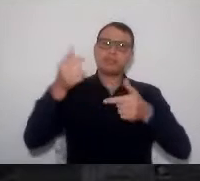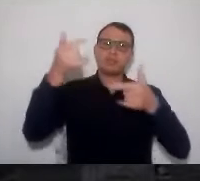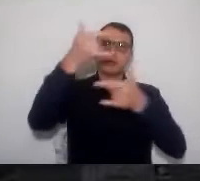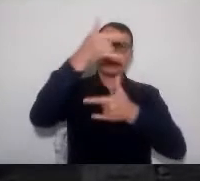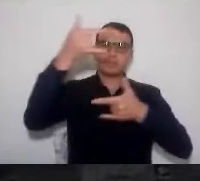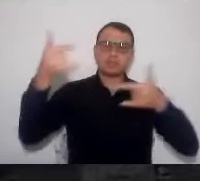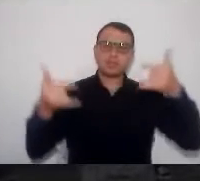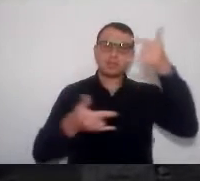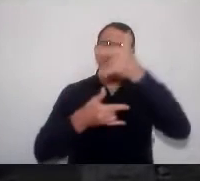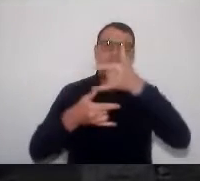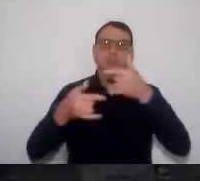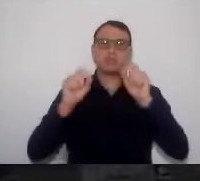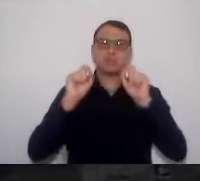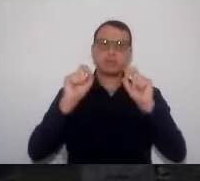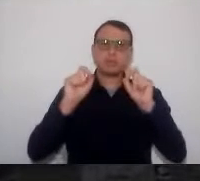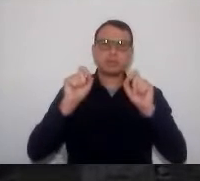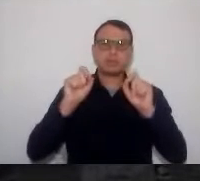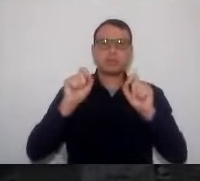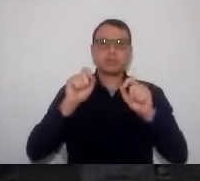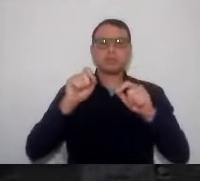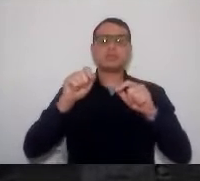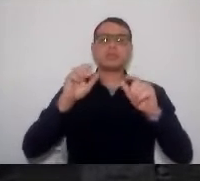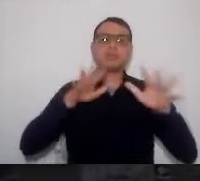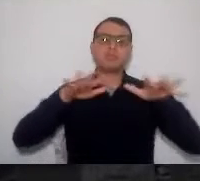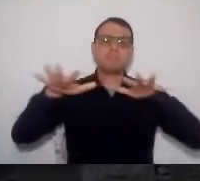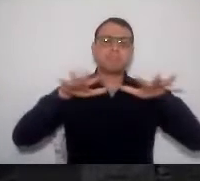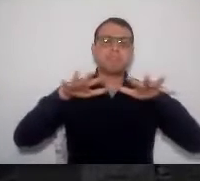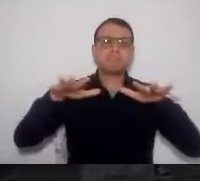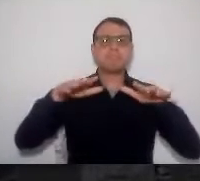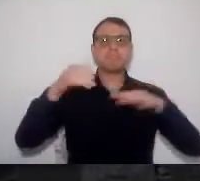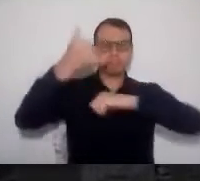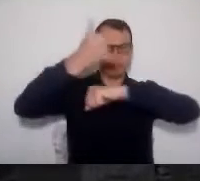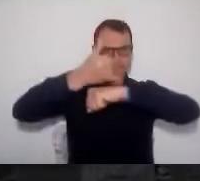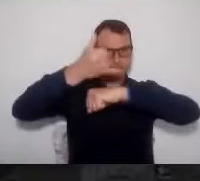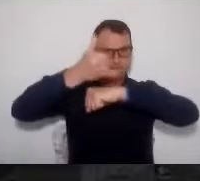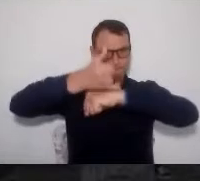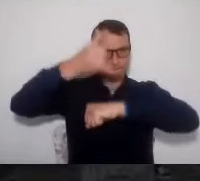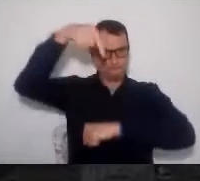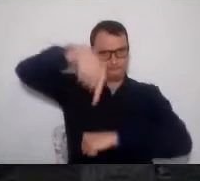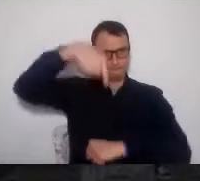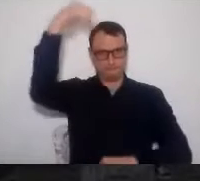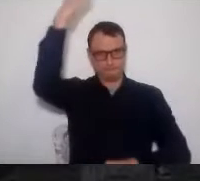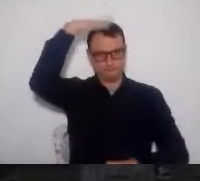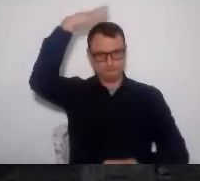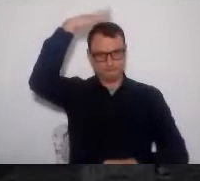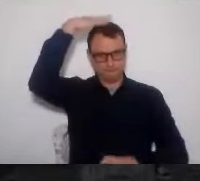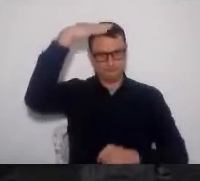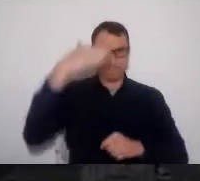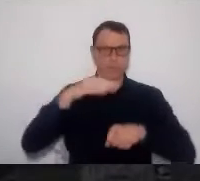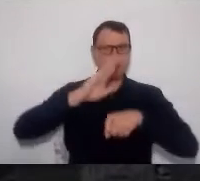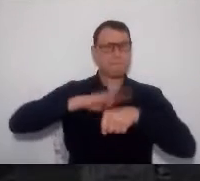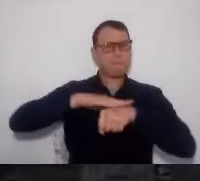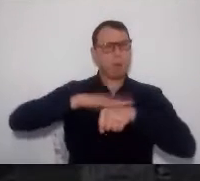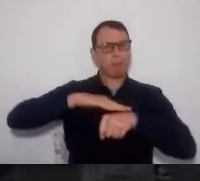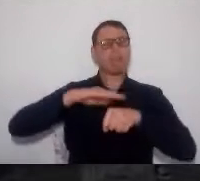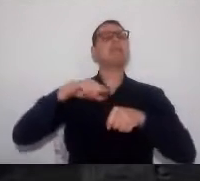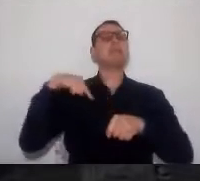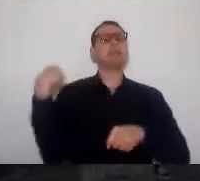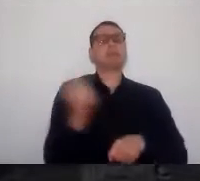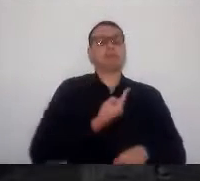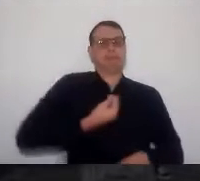pauta de mobilização dos metalúrgicos do Paraná. Acho que o momento que vive o Brasil é extremamente importante